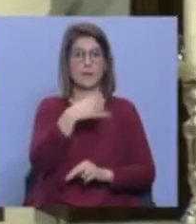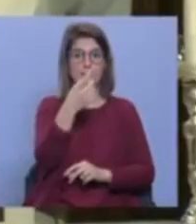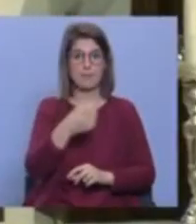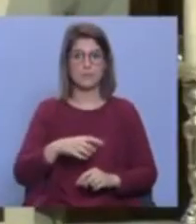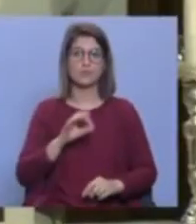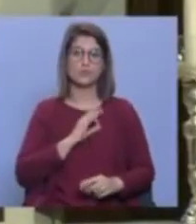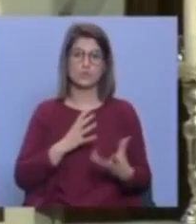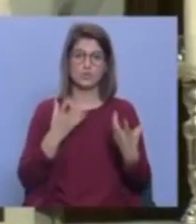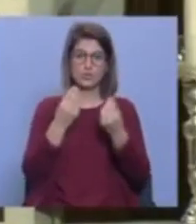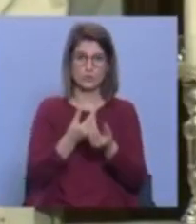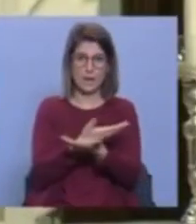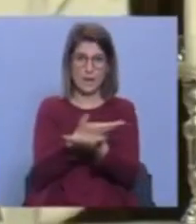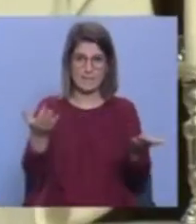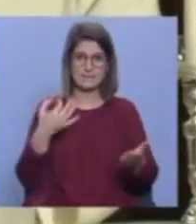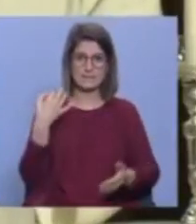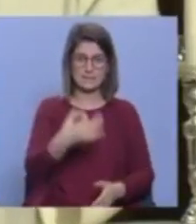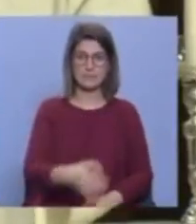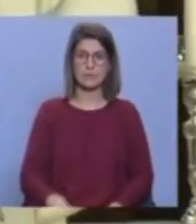esteja sempre convosco.